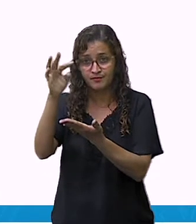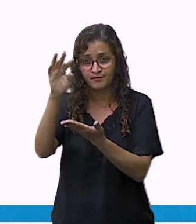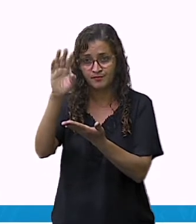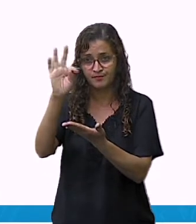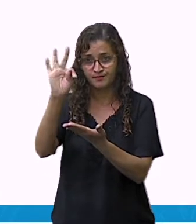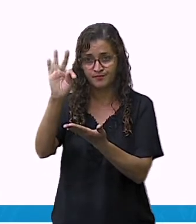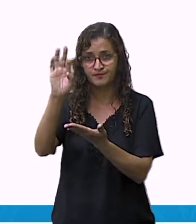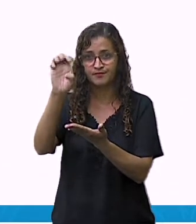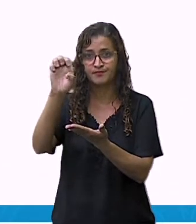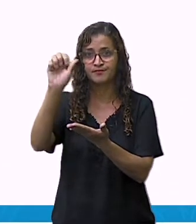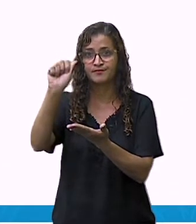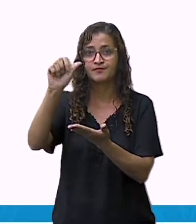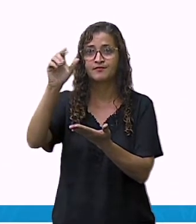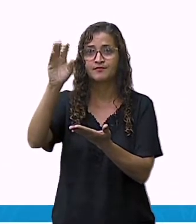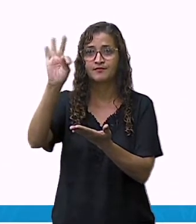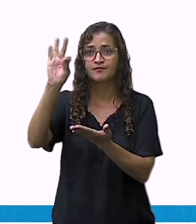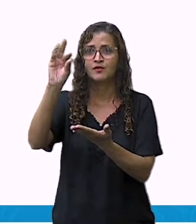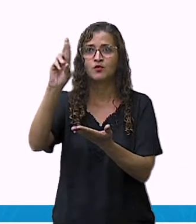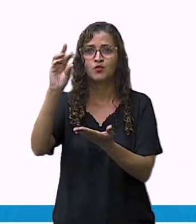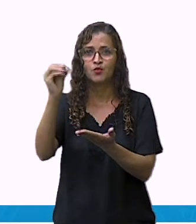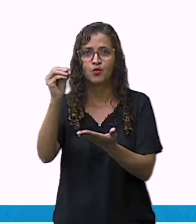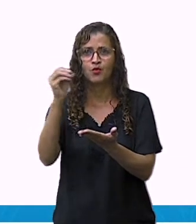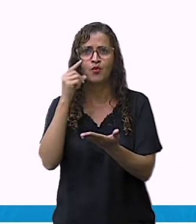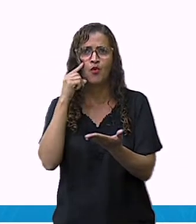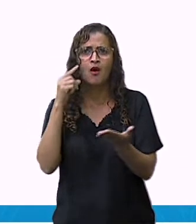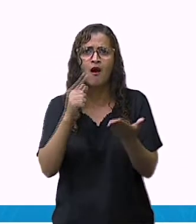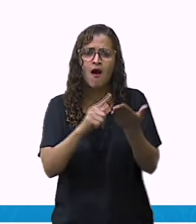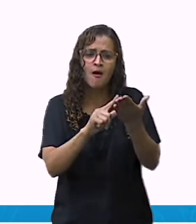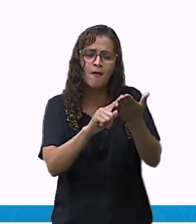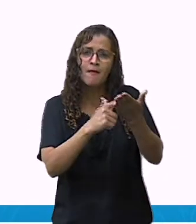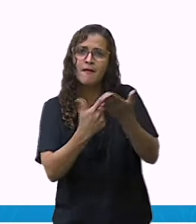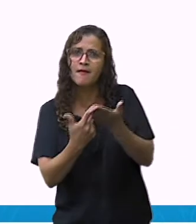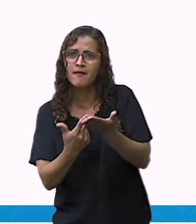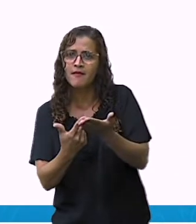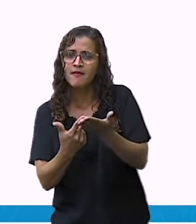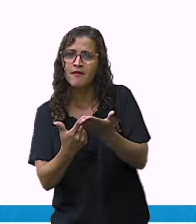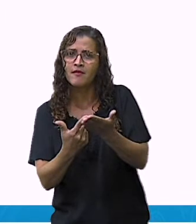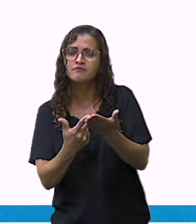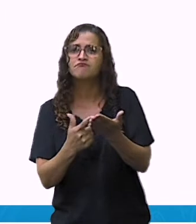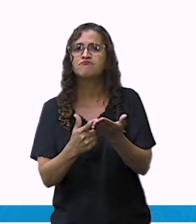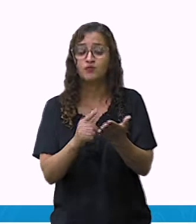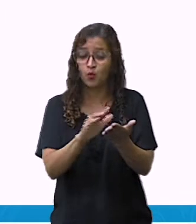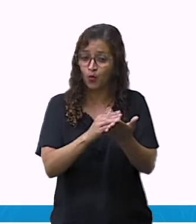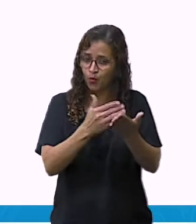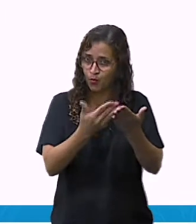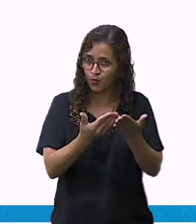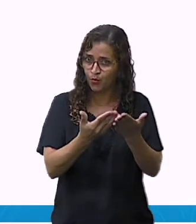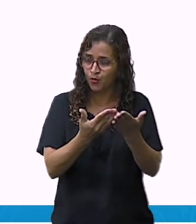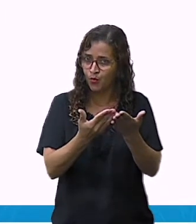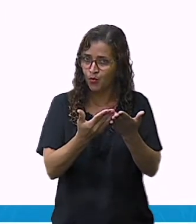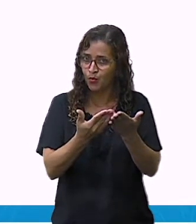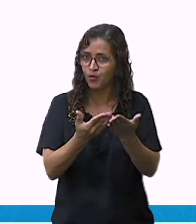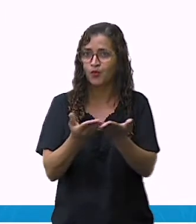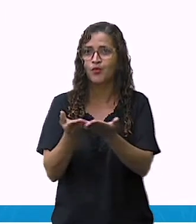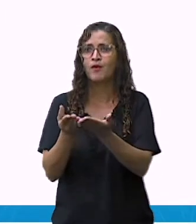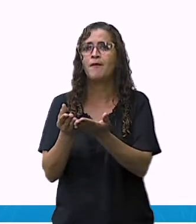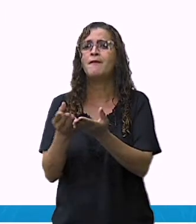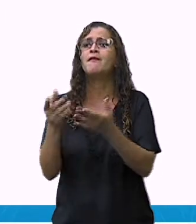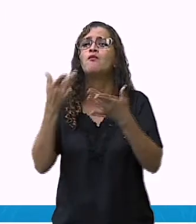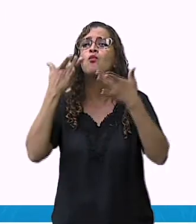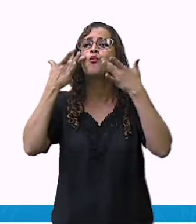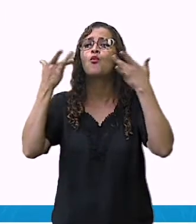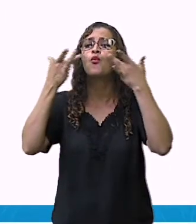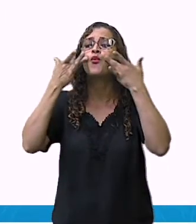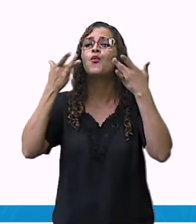do dicionário? Explique. Então aqui é uma resposta pessoal, mas vamos organizar a ideia